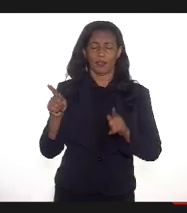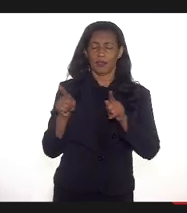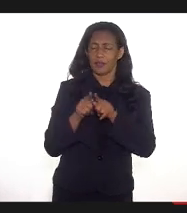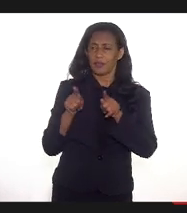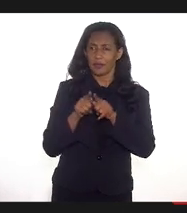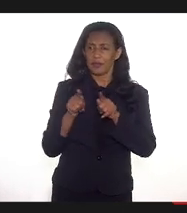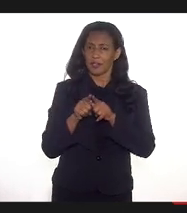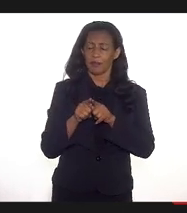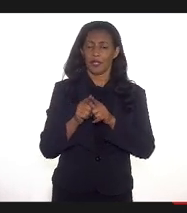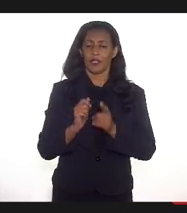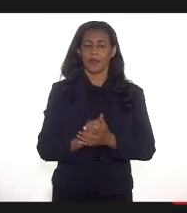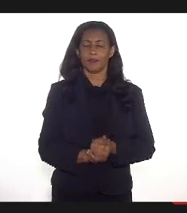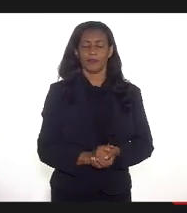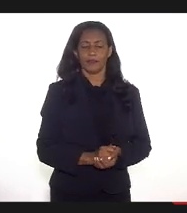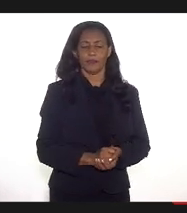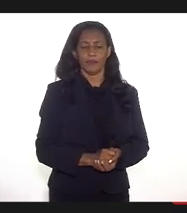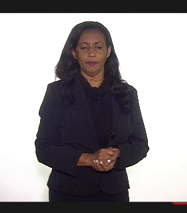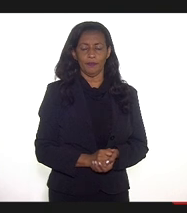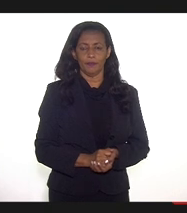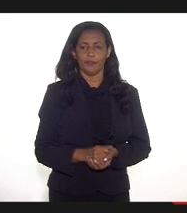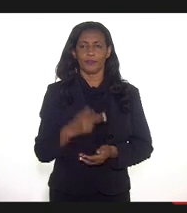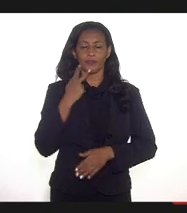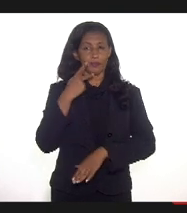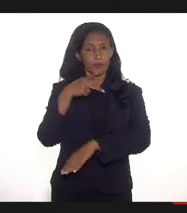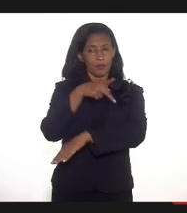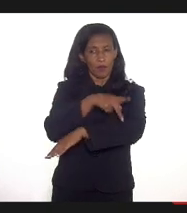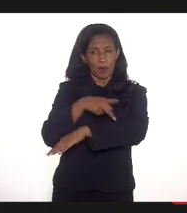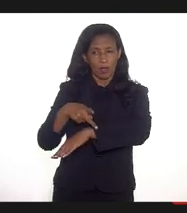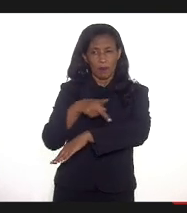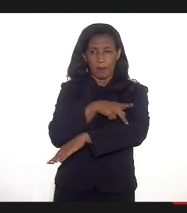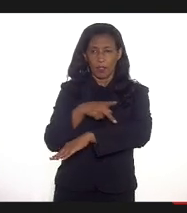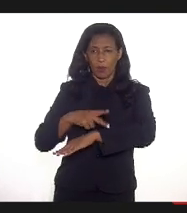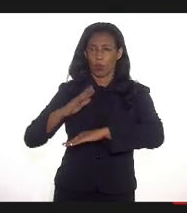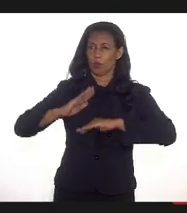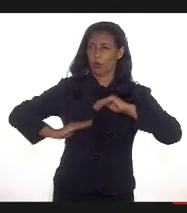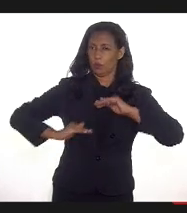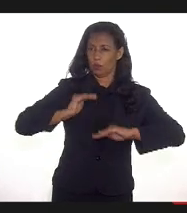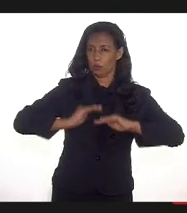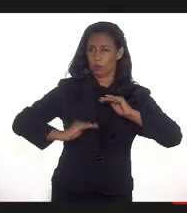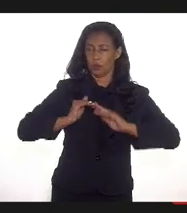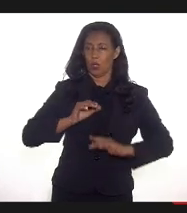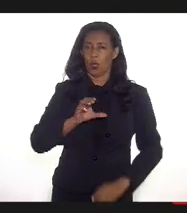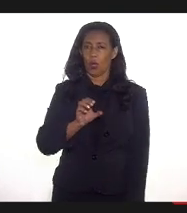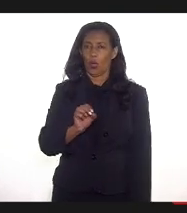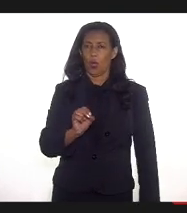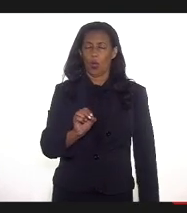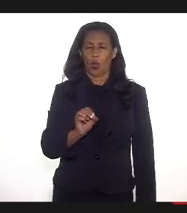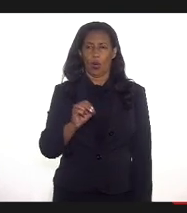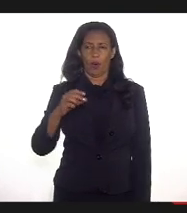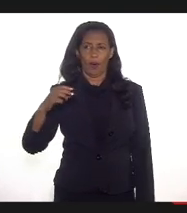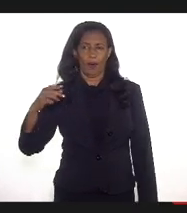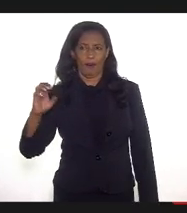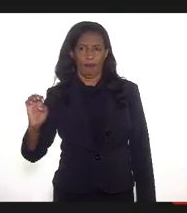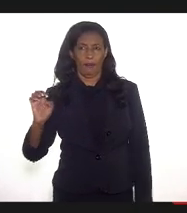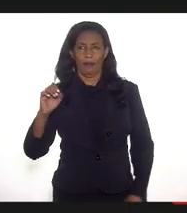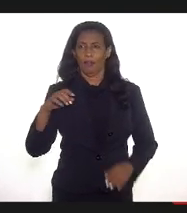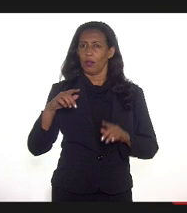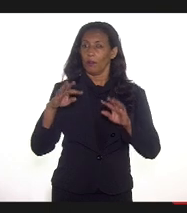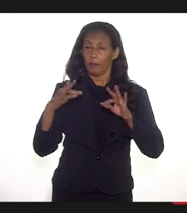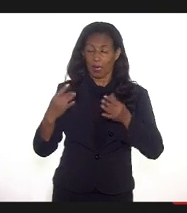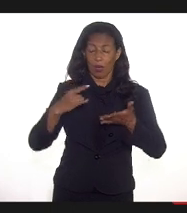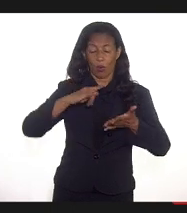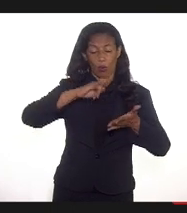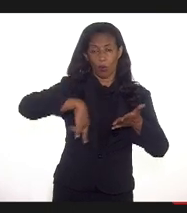parametrização dos pedagogos, né, do cargo dos pedagogos, orientadores, inspetores escolares, para sair no